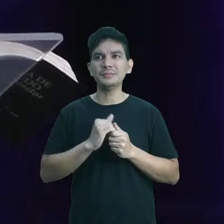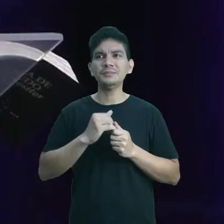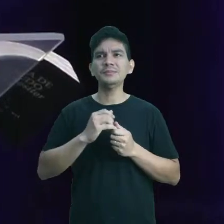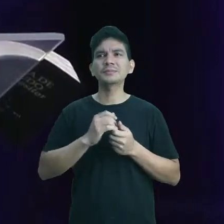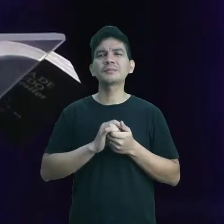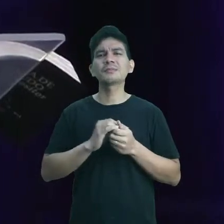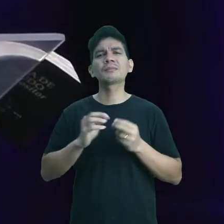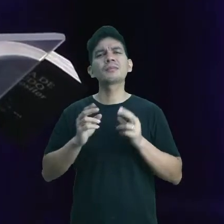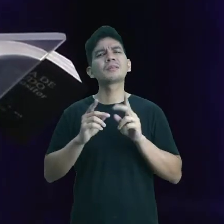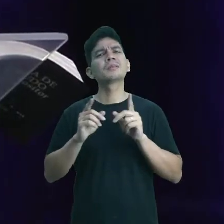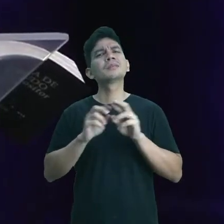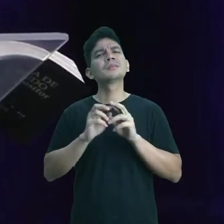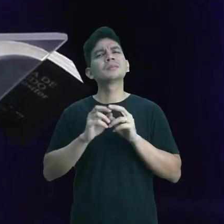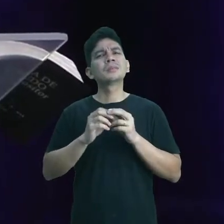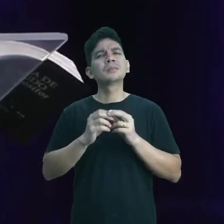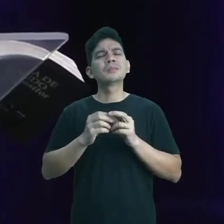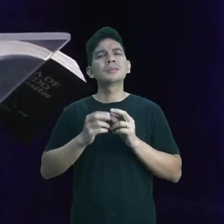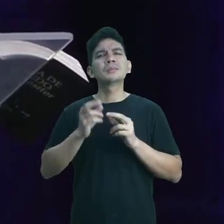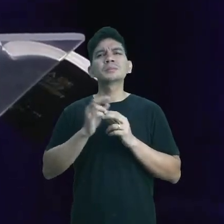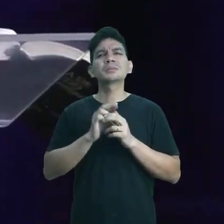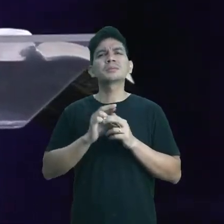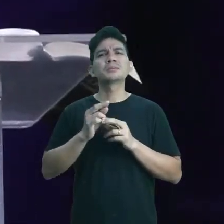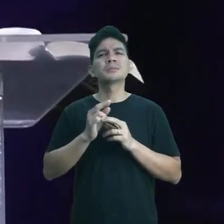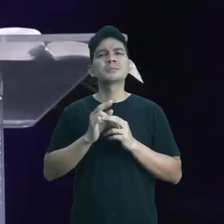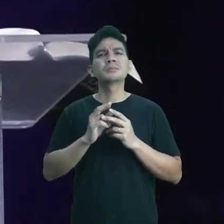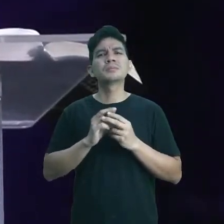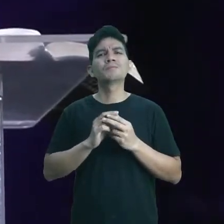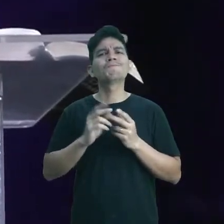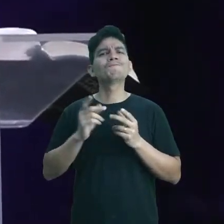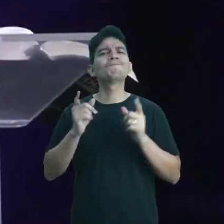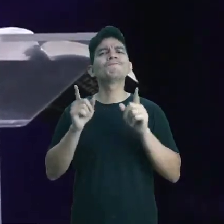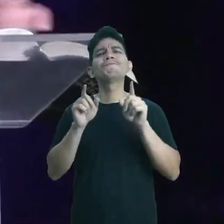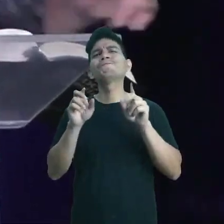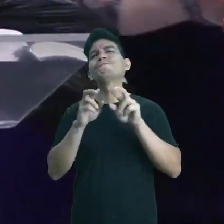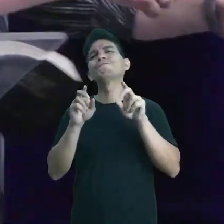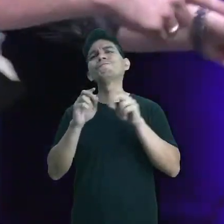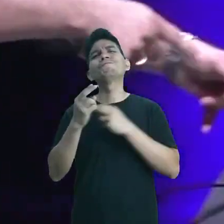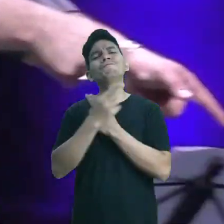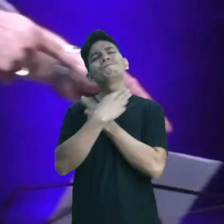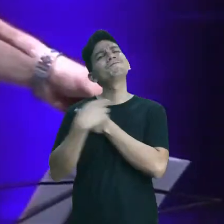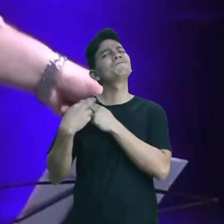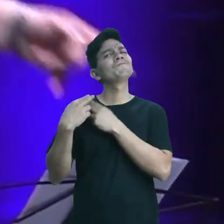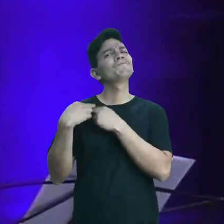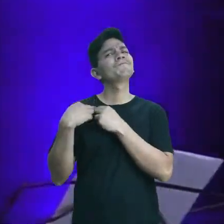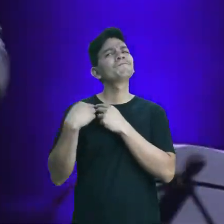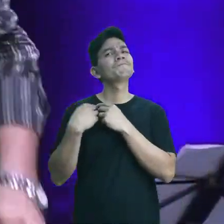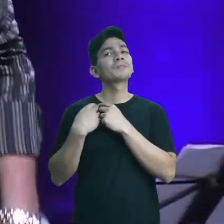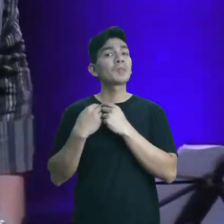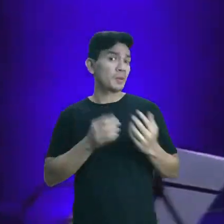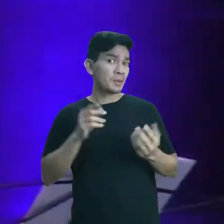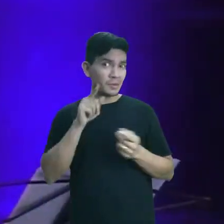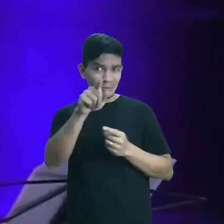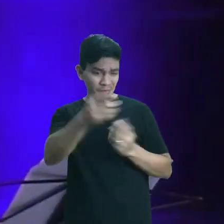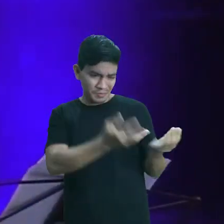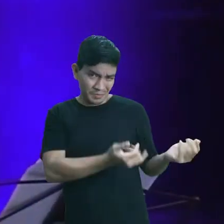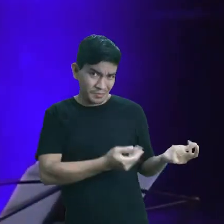mesmas responsabilidades, o mesmo comprometimento que Ele pede do jovem, que é de